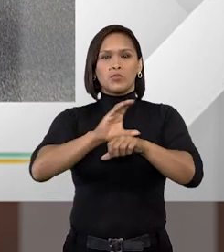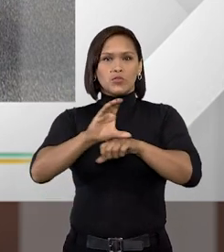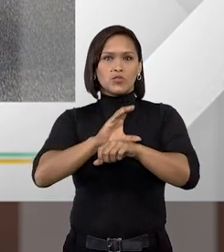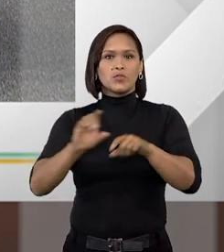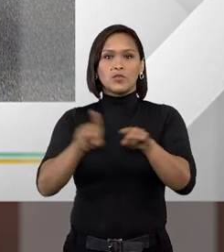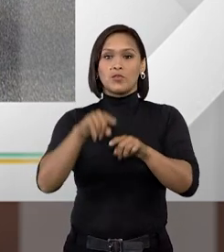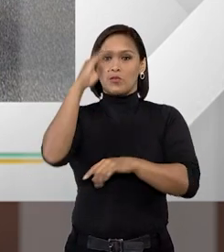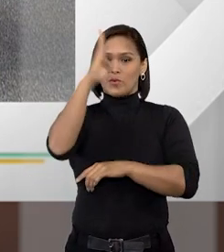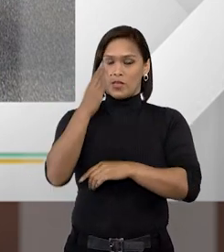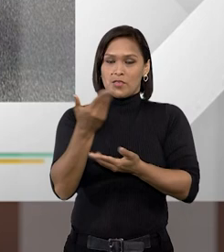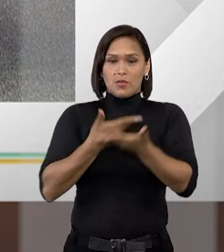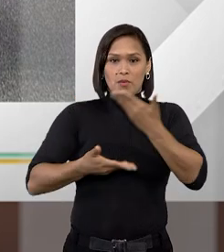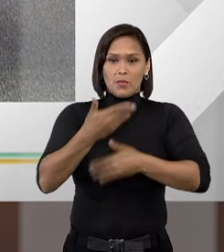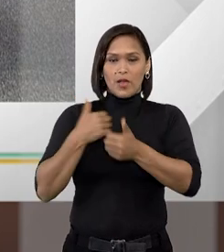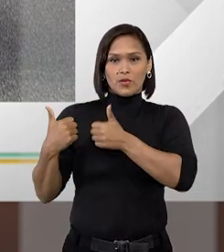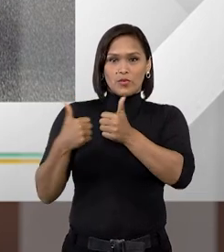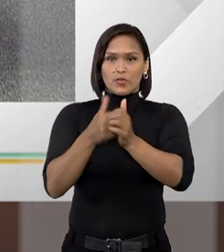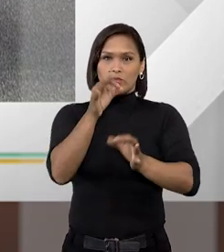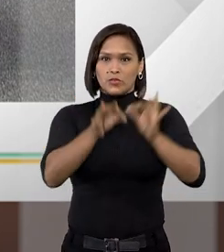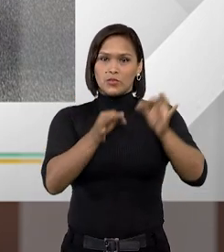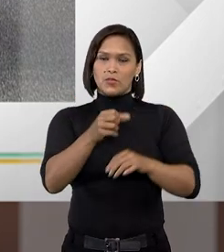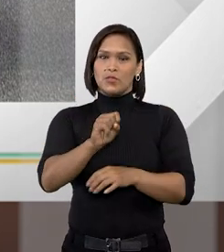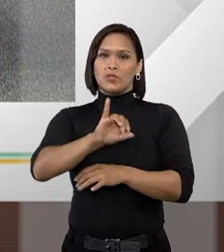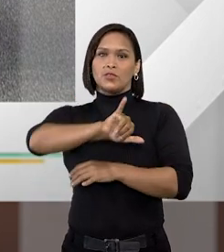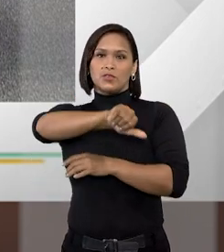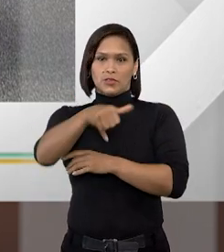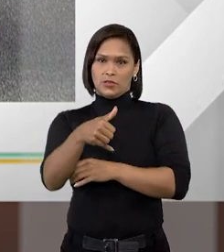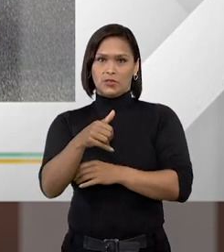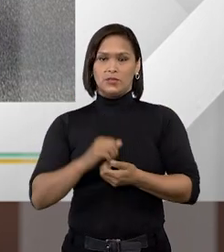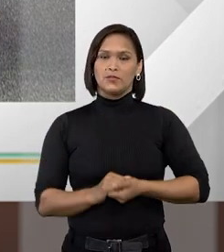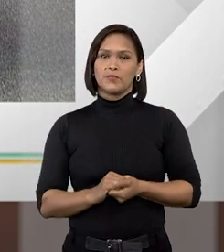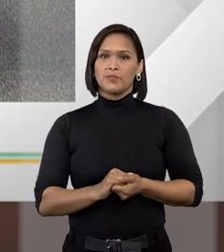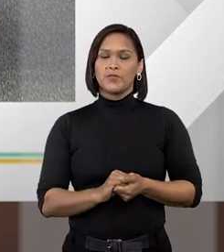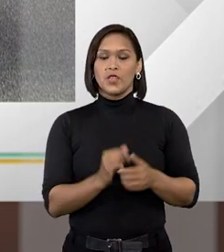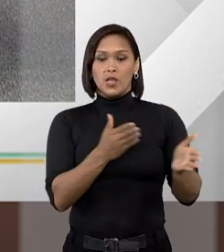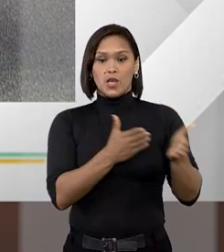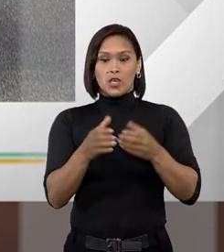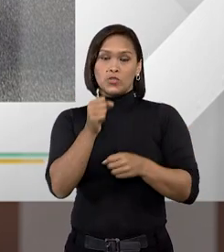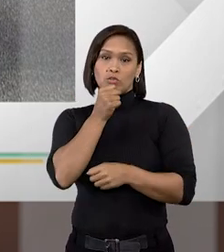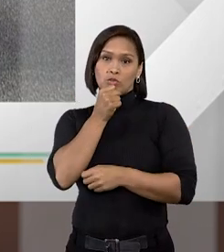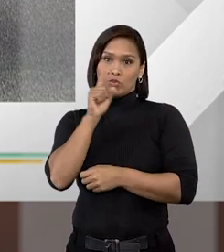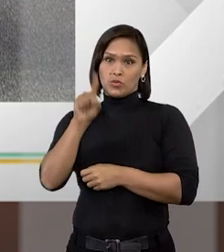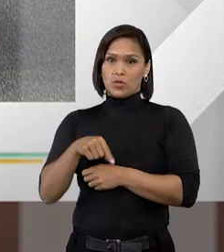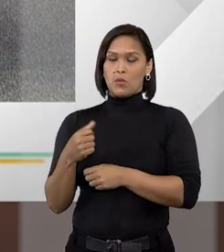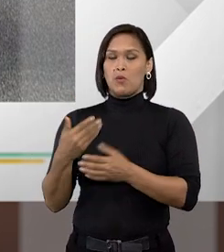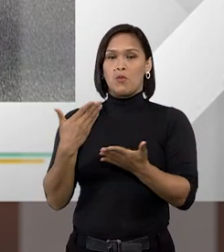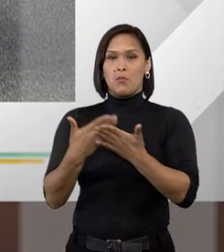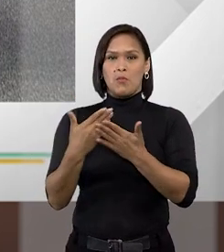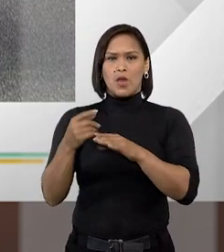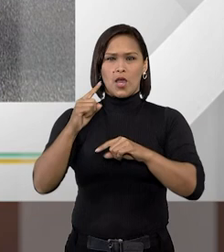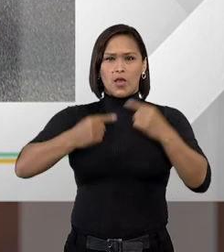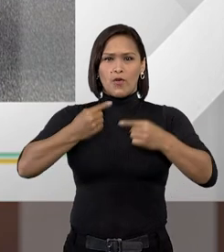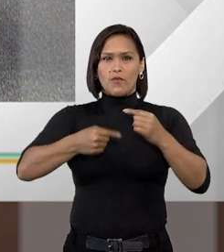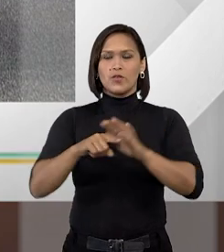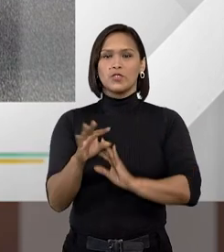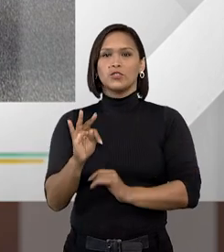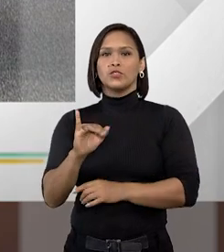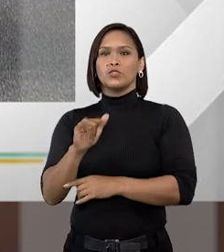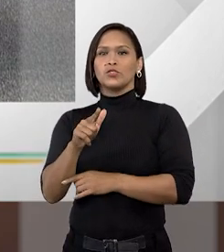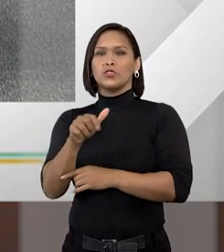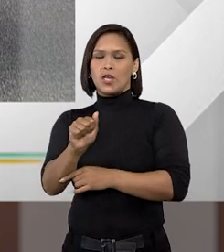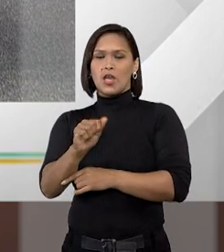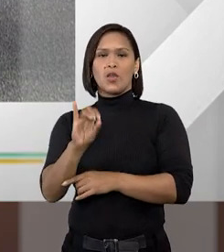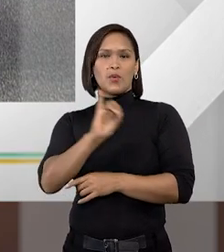que fazem parte da rotina de julgamentos do Superior Tribunal de Justiça. Ao meu lado, para conduzir o nosso bate-papo de hoje, Tiago